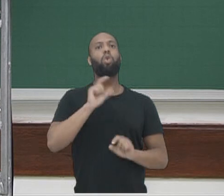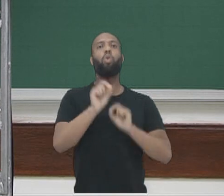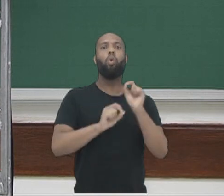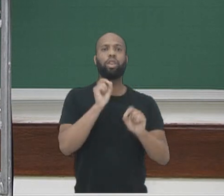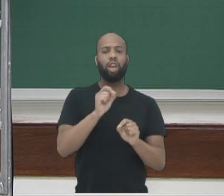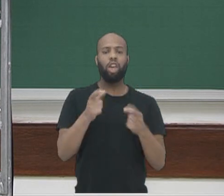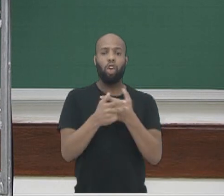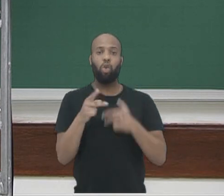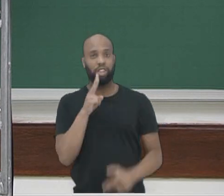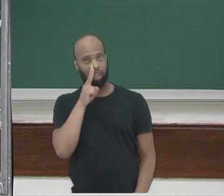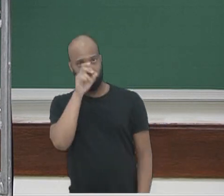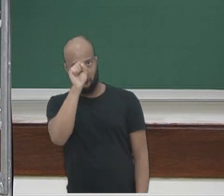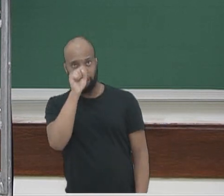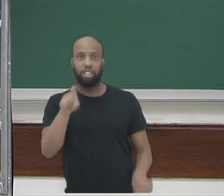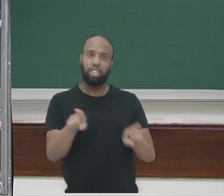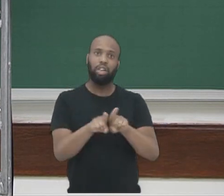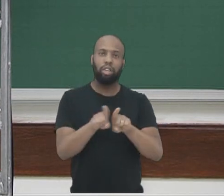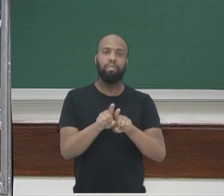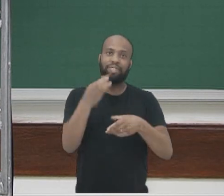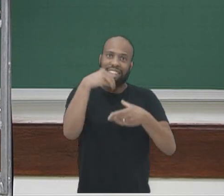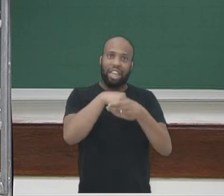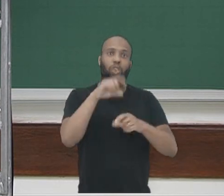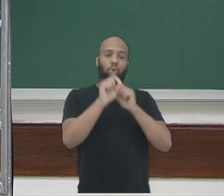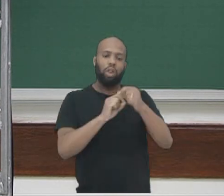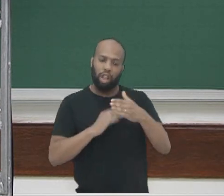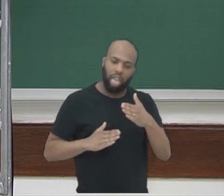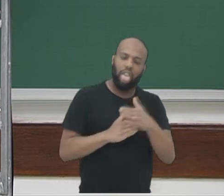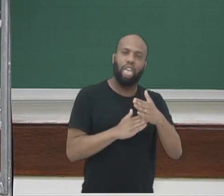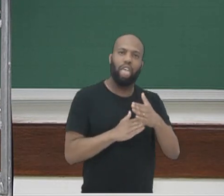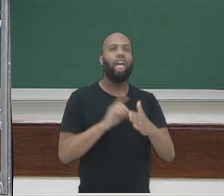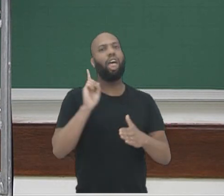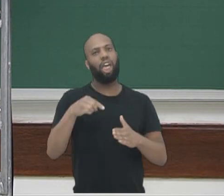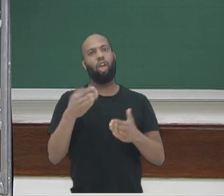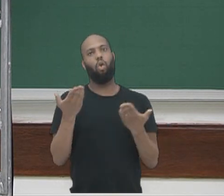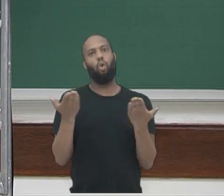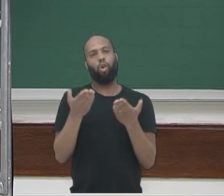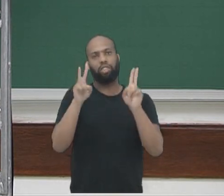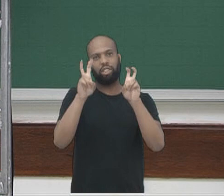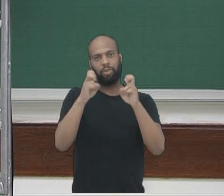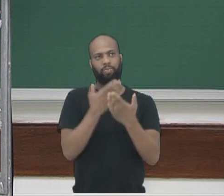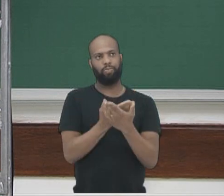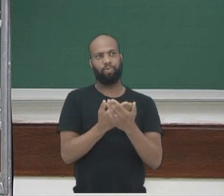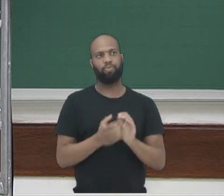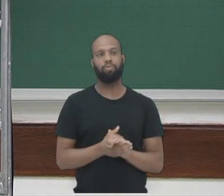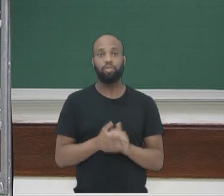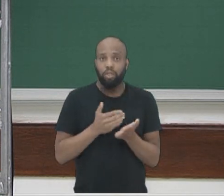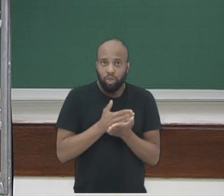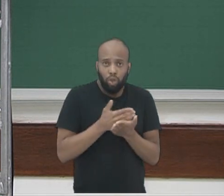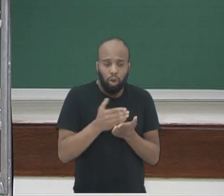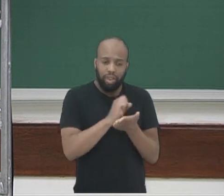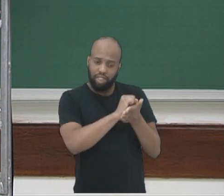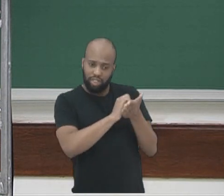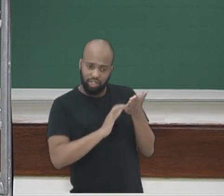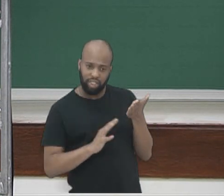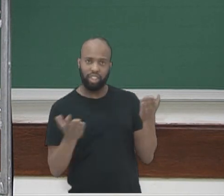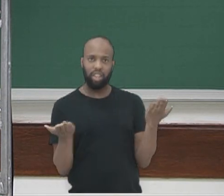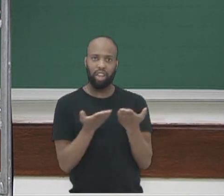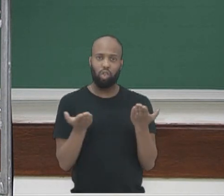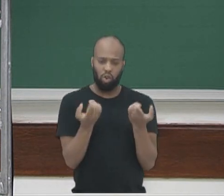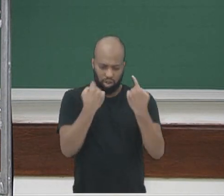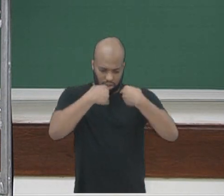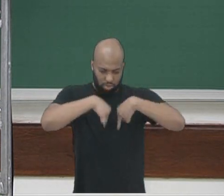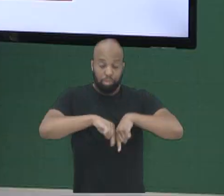conflito. A gente descobre a coragem dentro de nós quando a gente está passando por um momento difícil, não é isso? Então, às vezes,